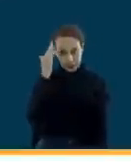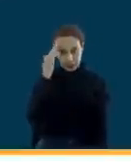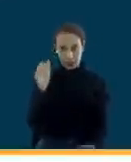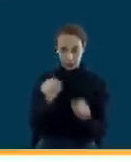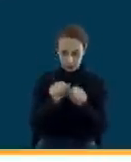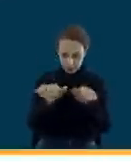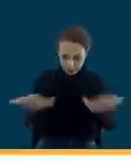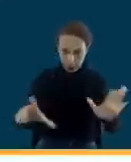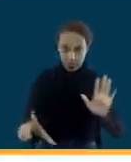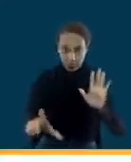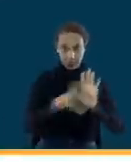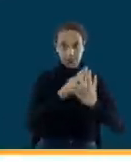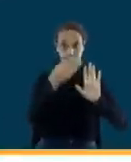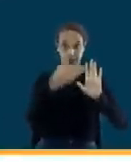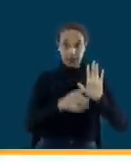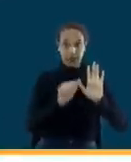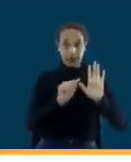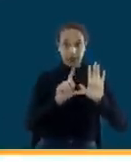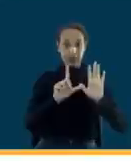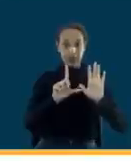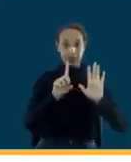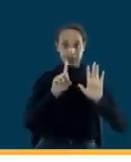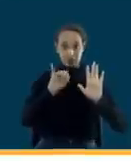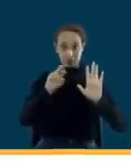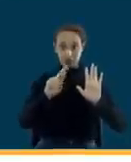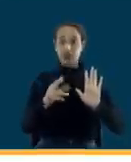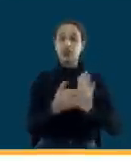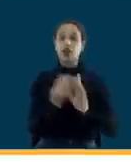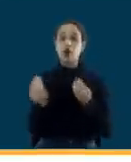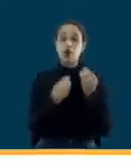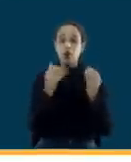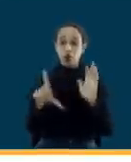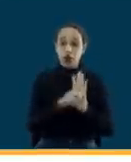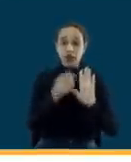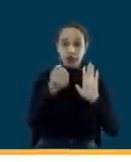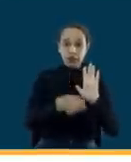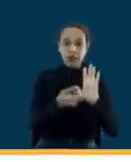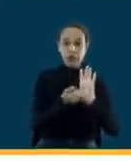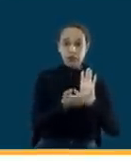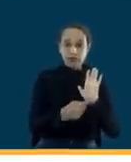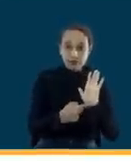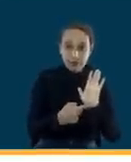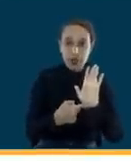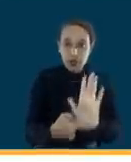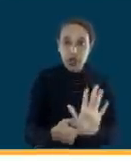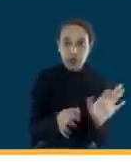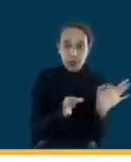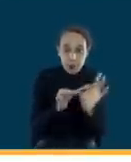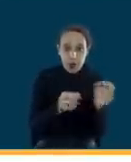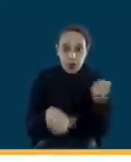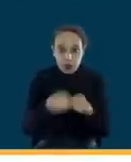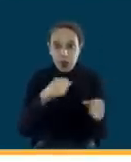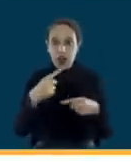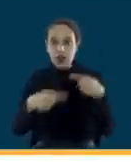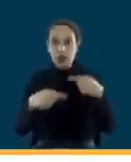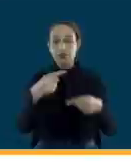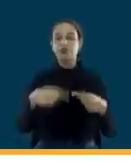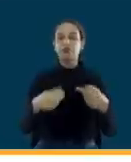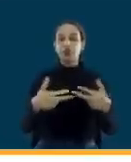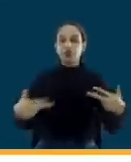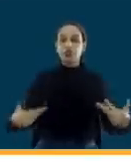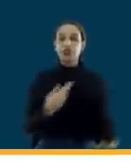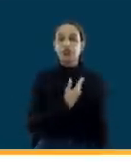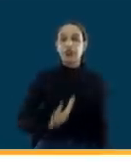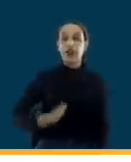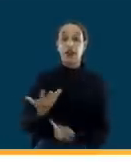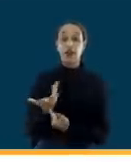Blanc, né? Que é como a Lei Aldir Blanc pode contribuir para uma reconstrução de uma política nacional para as artes no Brasil.